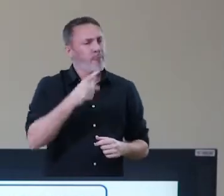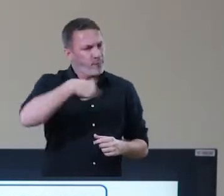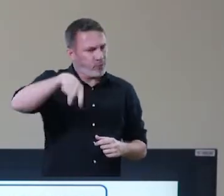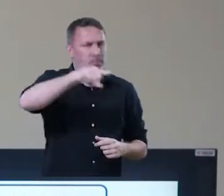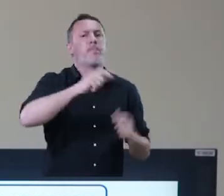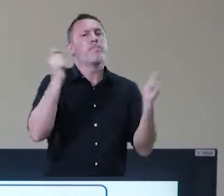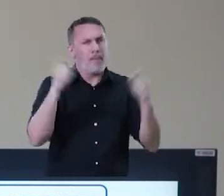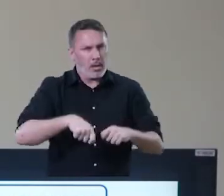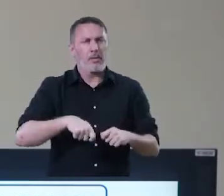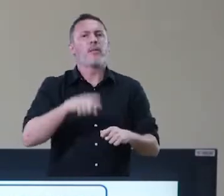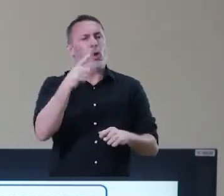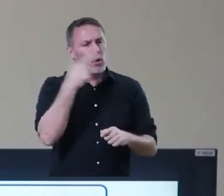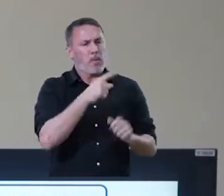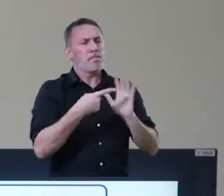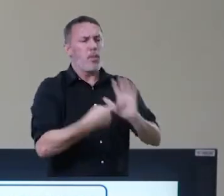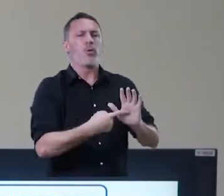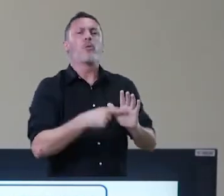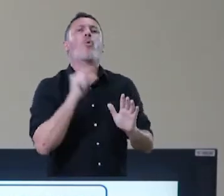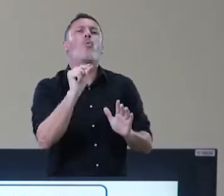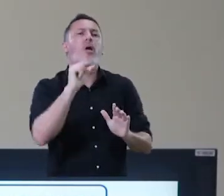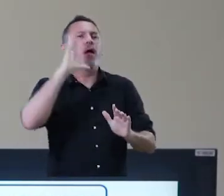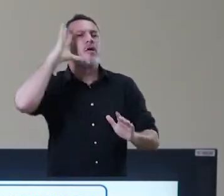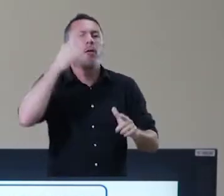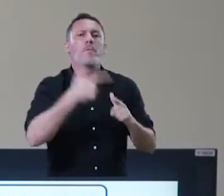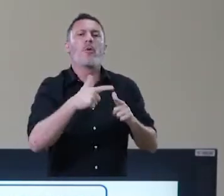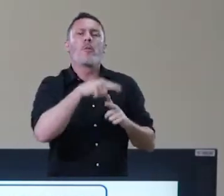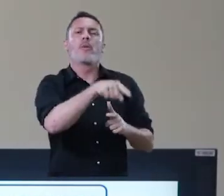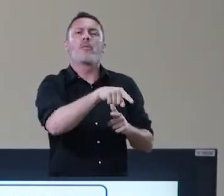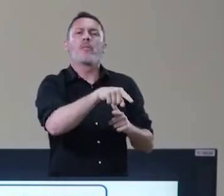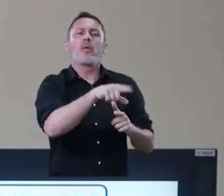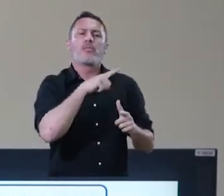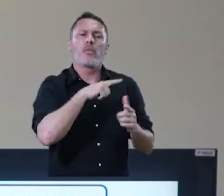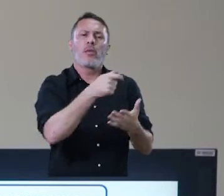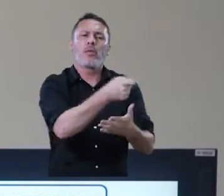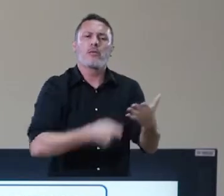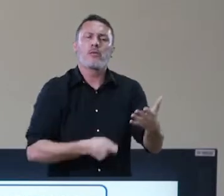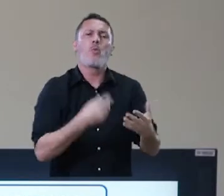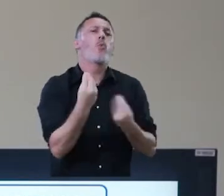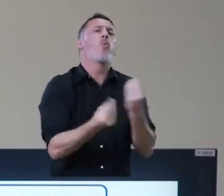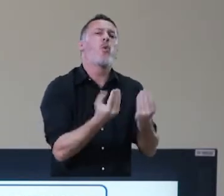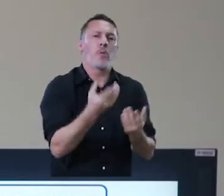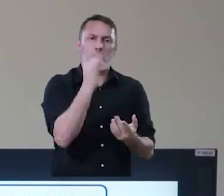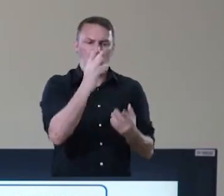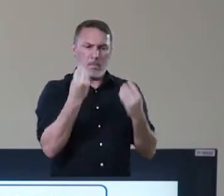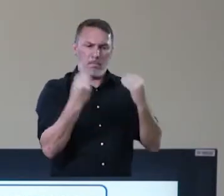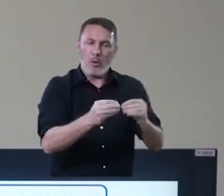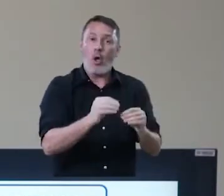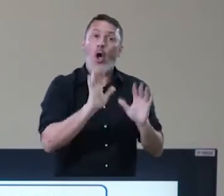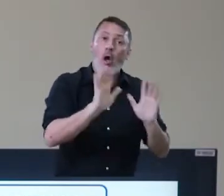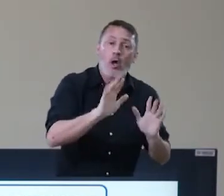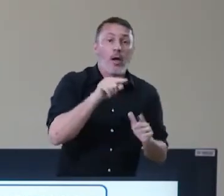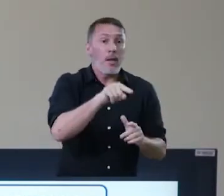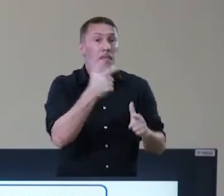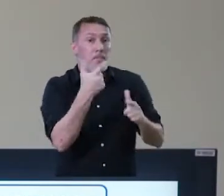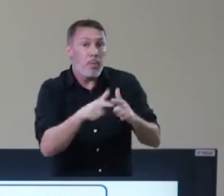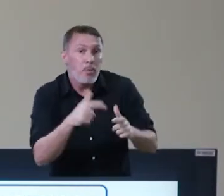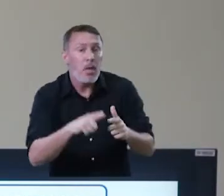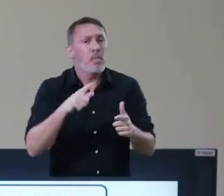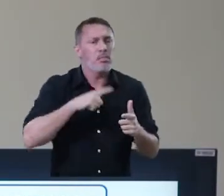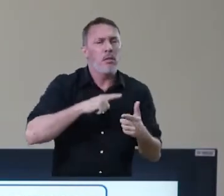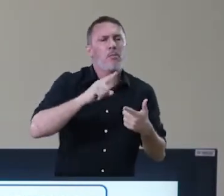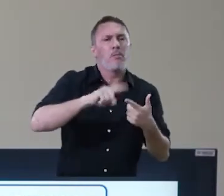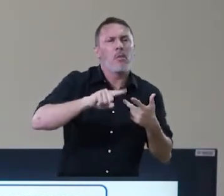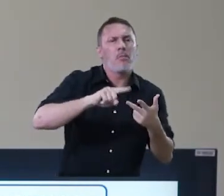Sim, você tem essa capacidade de apontar, né, uma proposta de intervenção. Olha, para resolver